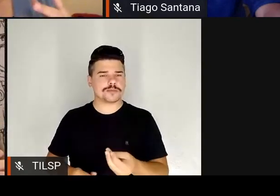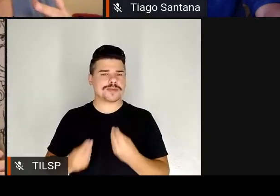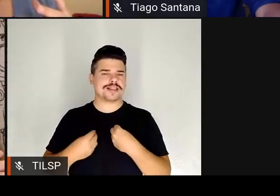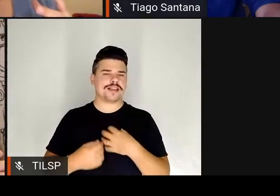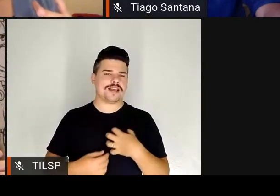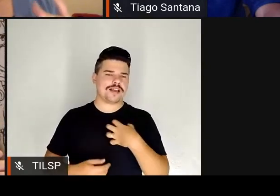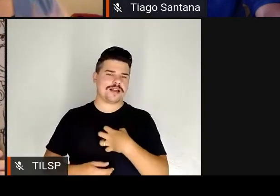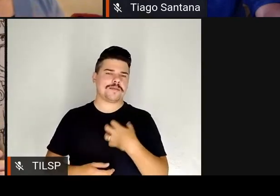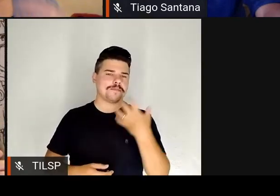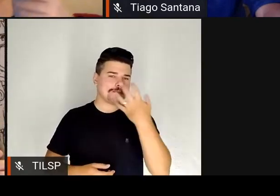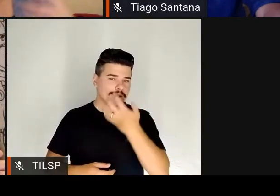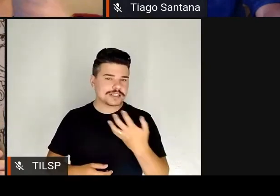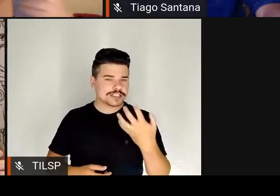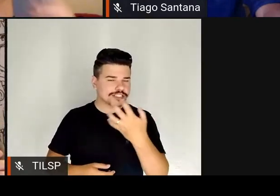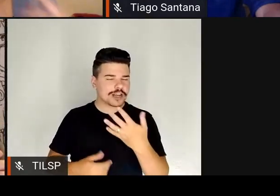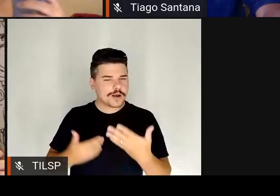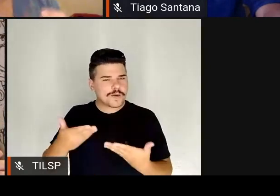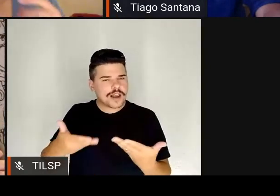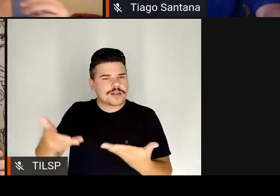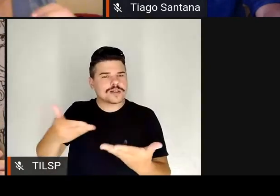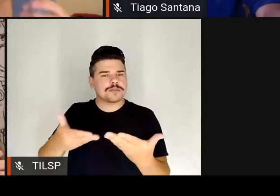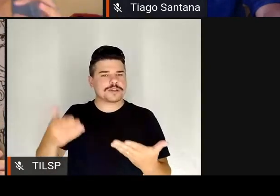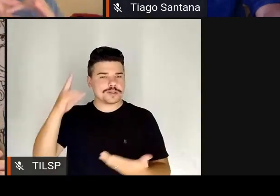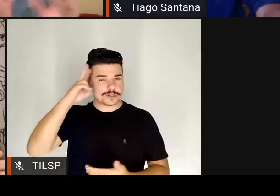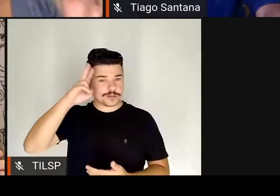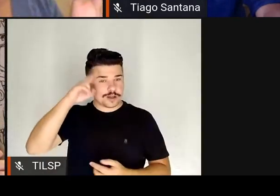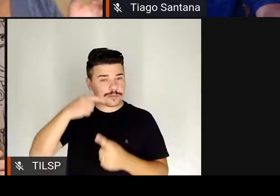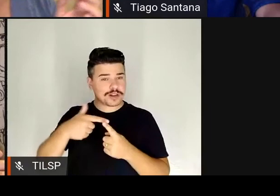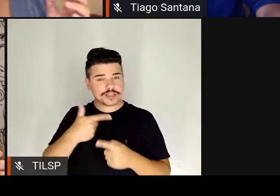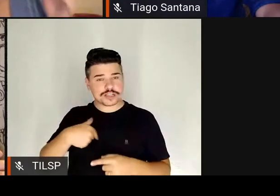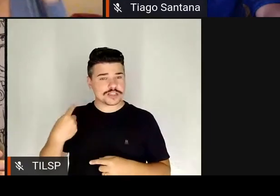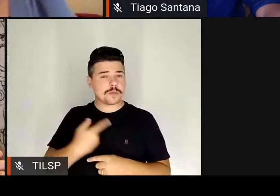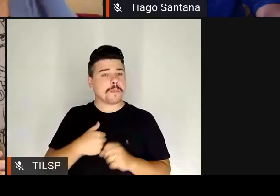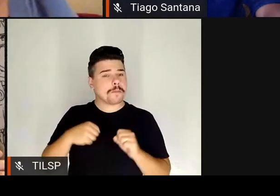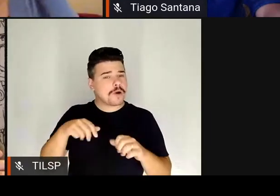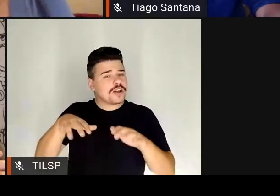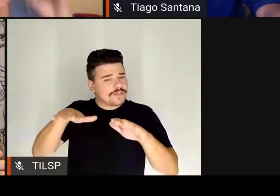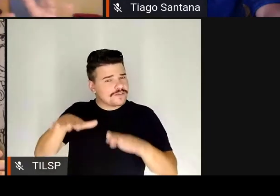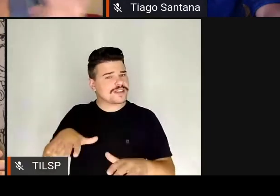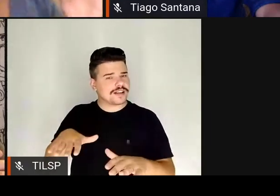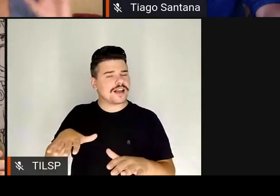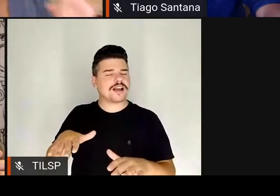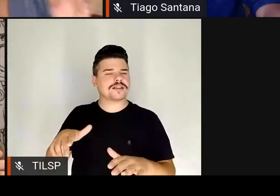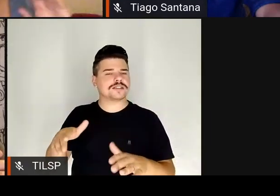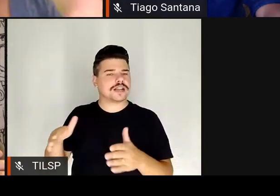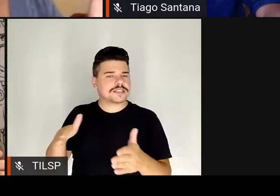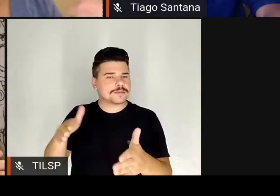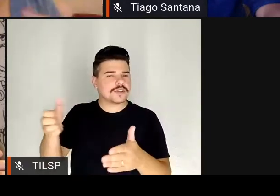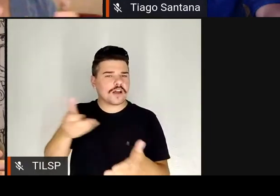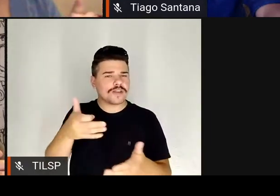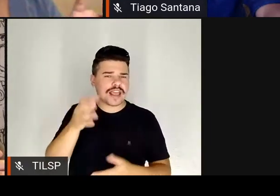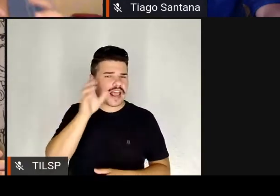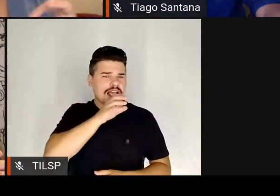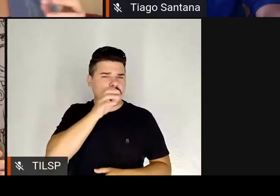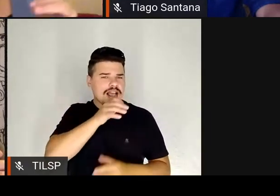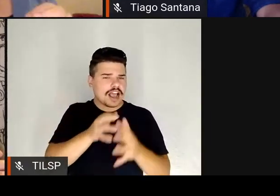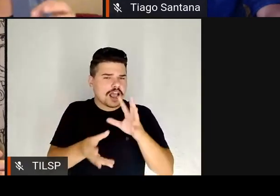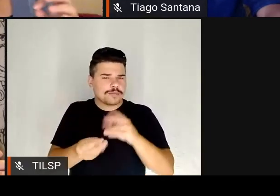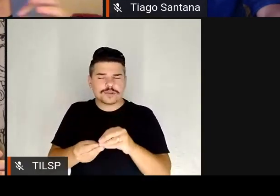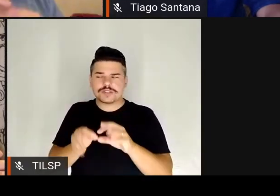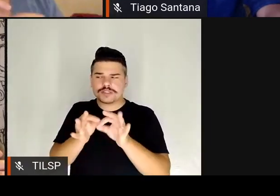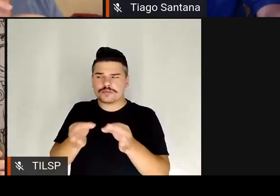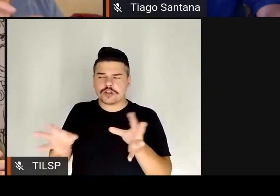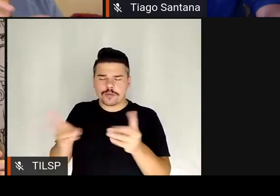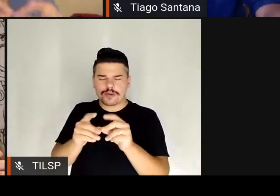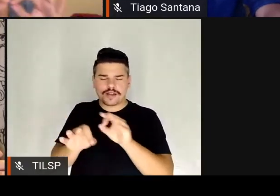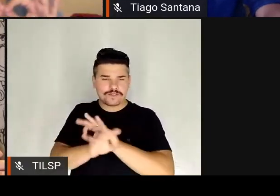isso que me apaixona na, na história. É a gente poder ficar é, retraçando. Eu, agora estou